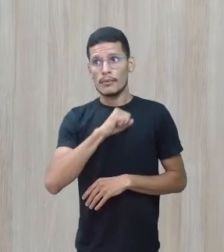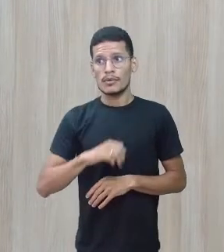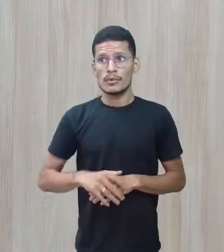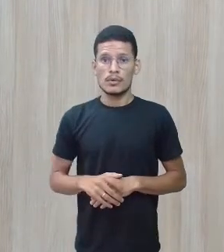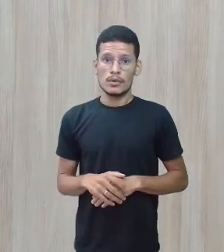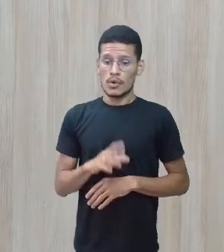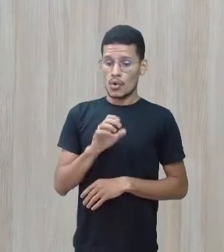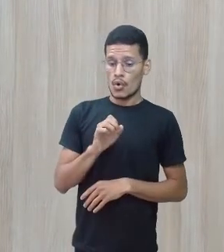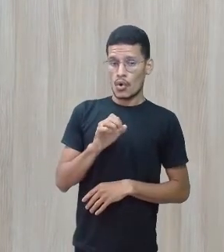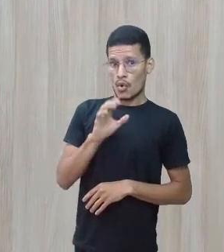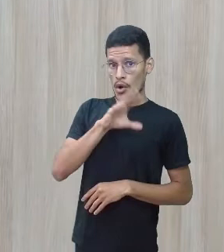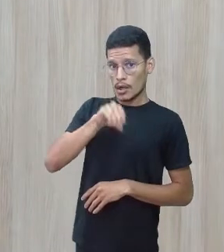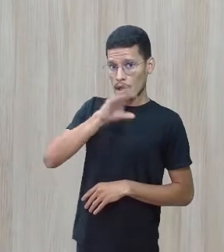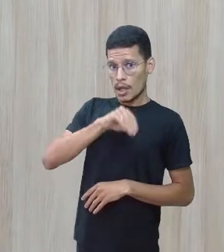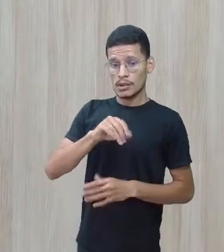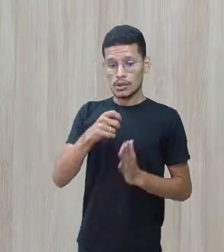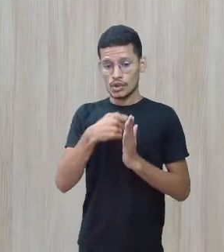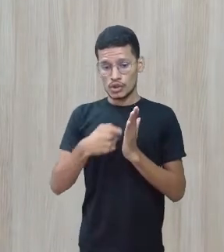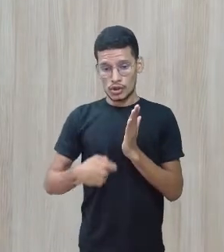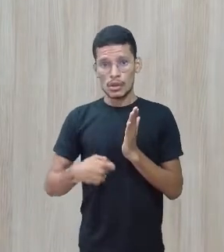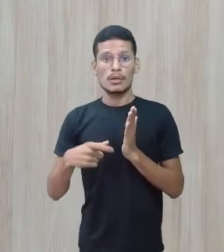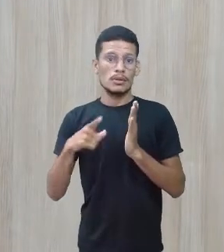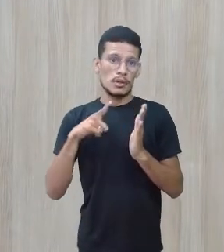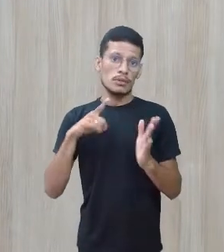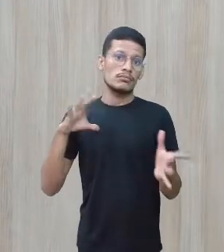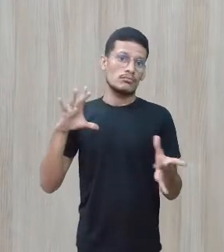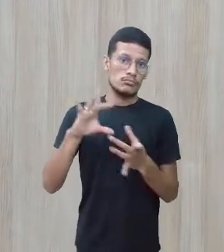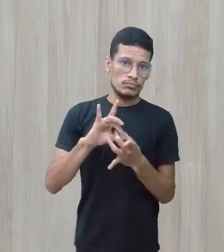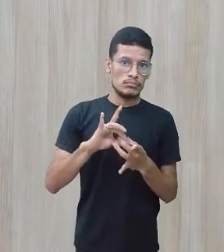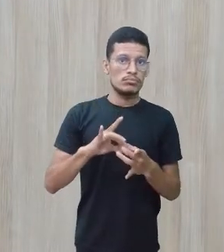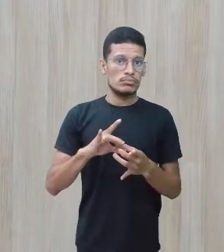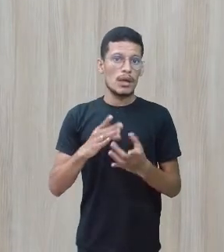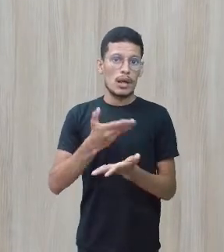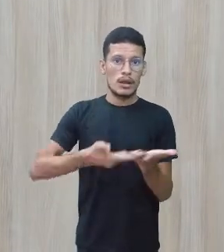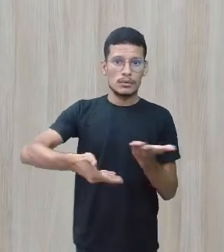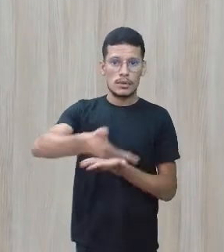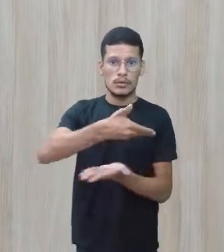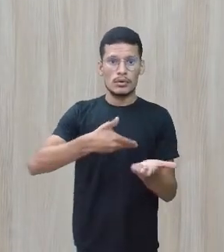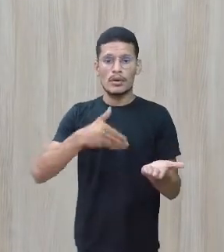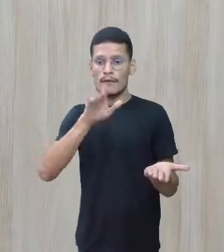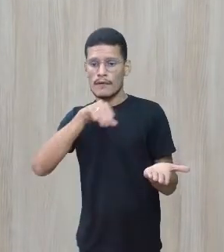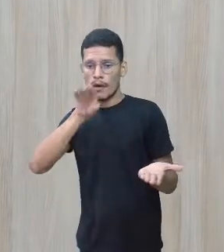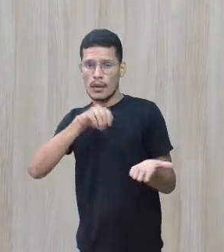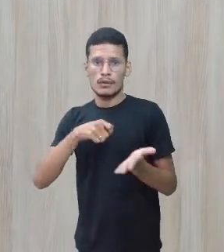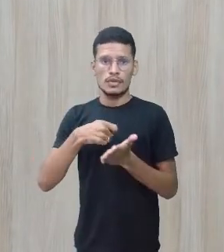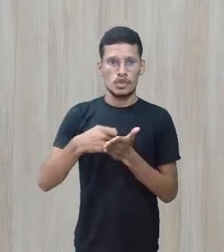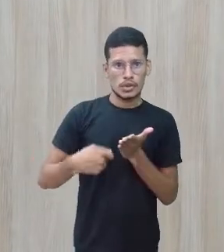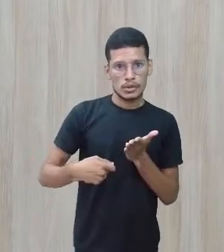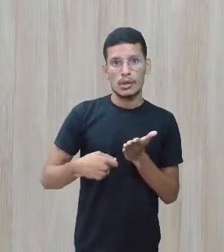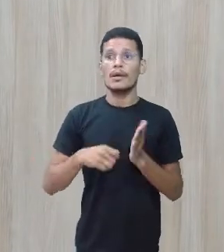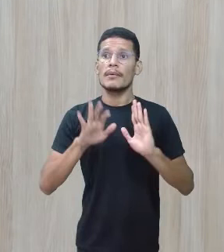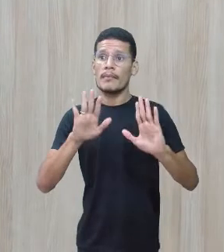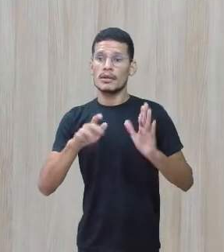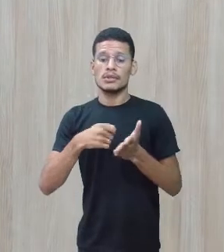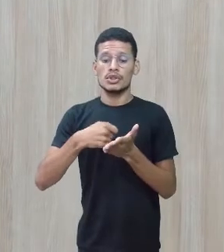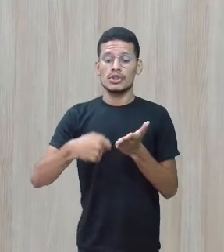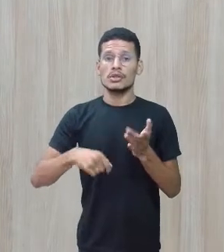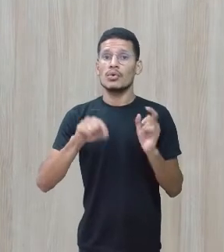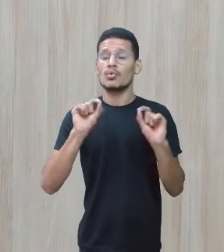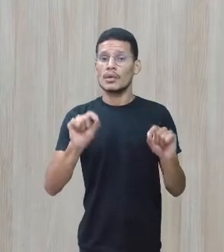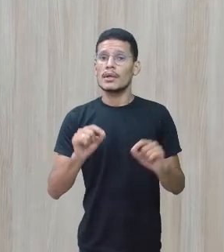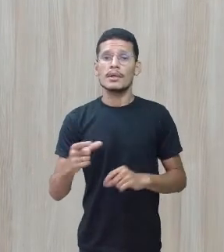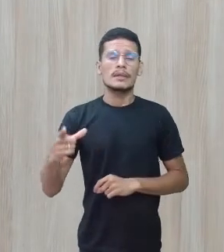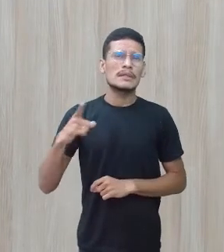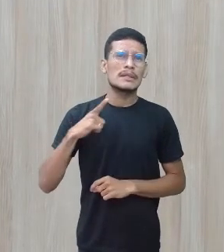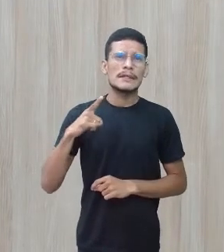a oralidade e a escrita estão relacionadas, né? Então a gente tem os gêneros orais, a fala, e o gênero escrito. E a escrita, ela tem